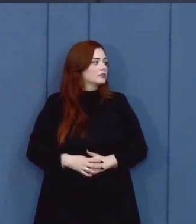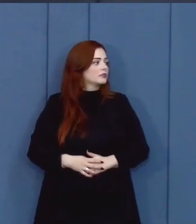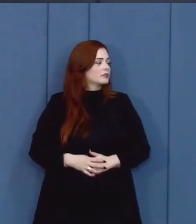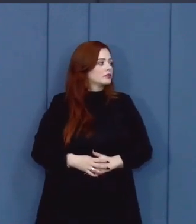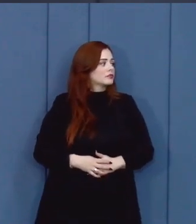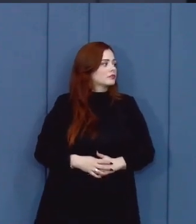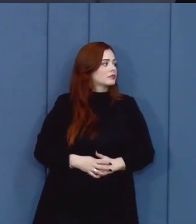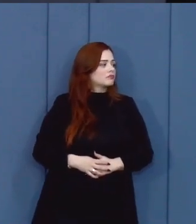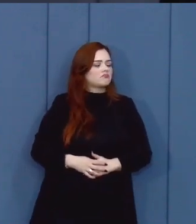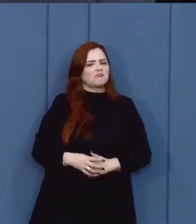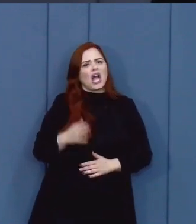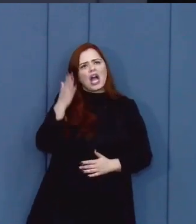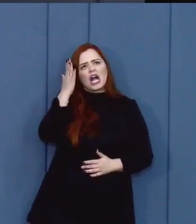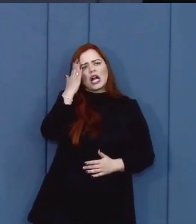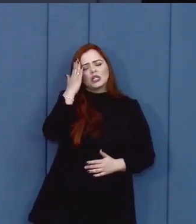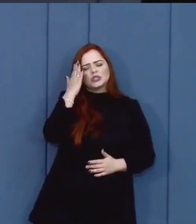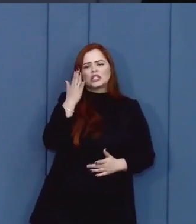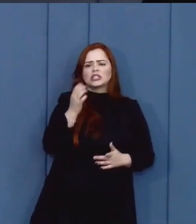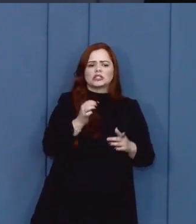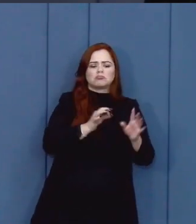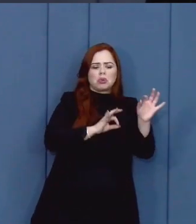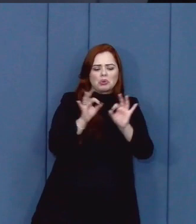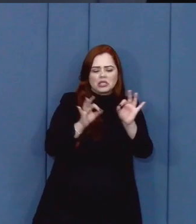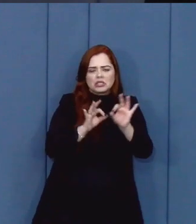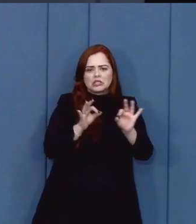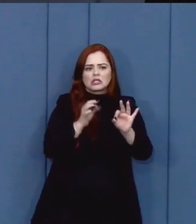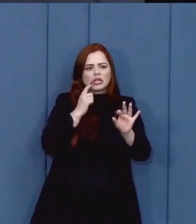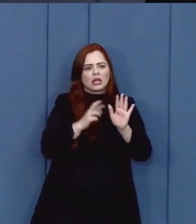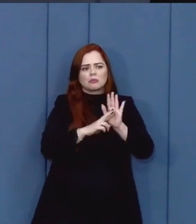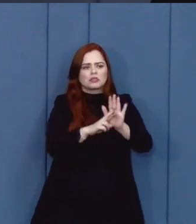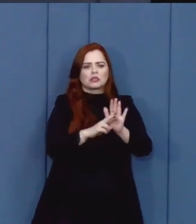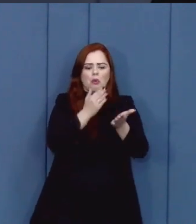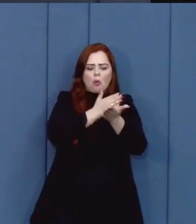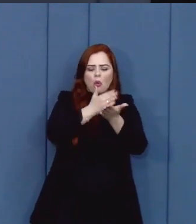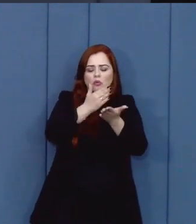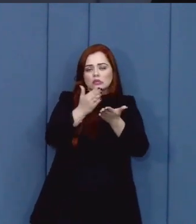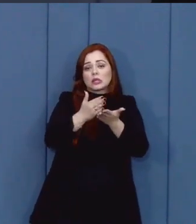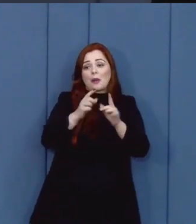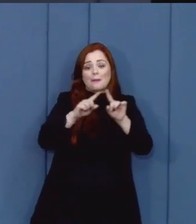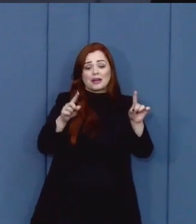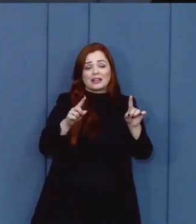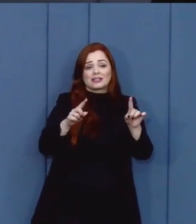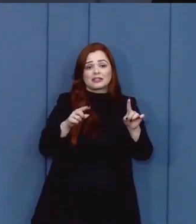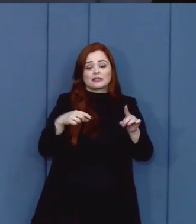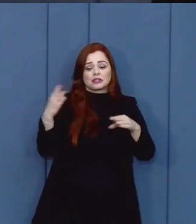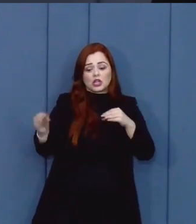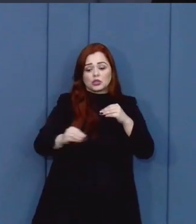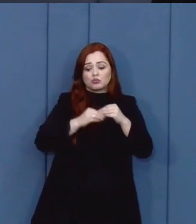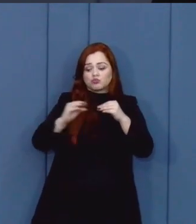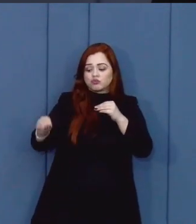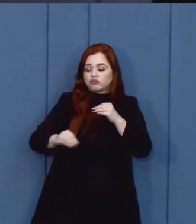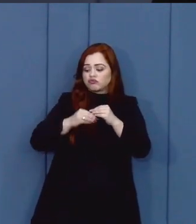Acho que a gente desenhar, não sei se é no âmbito do próprio Comentro, essa revisão da representatividade, mas para que ela seja mais